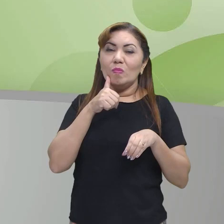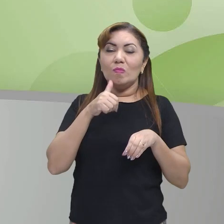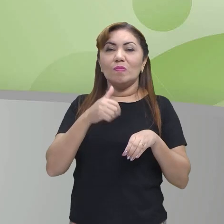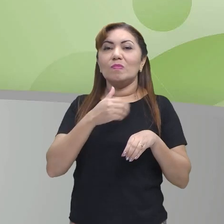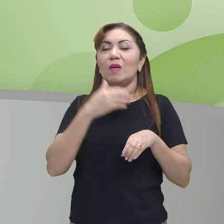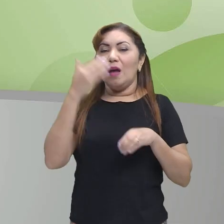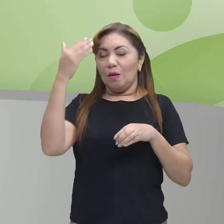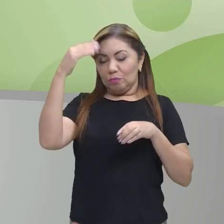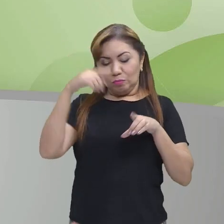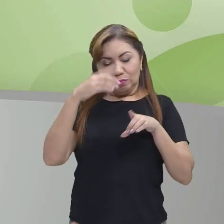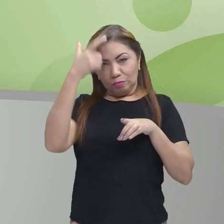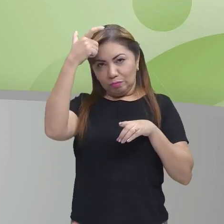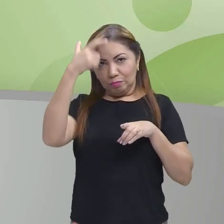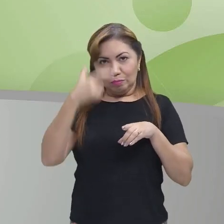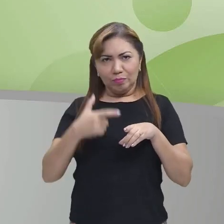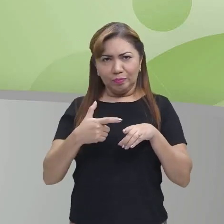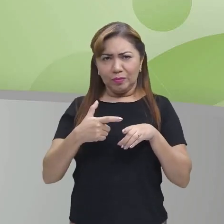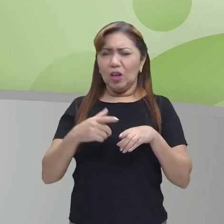animais e alguns